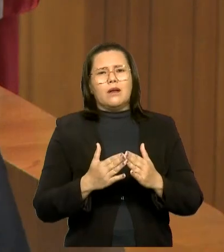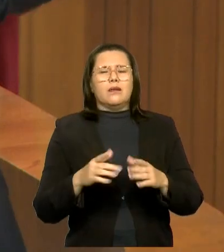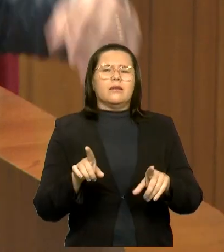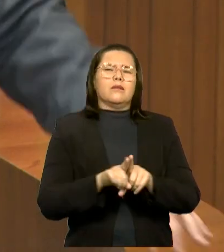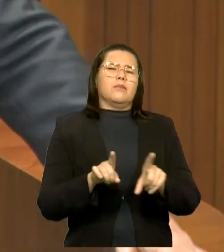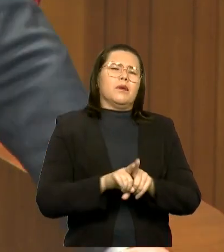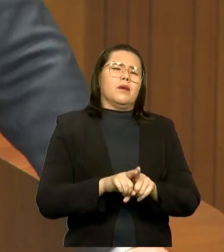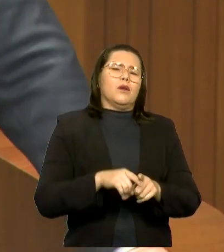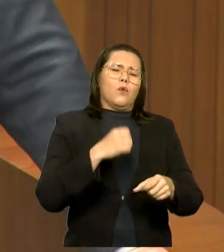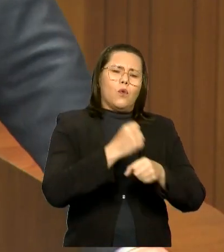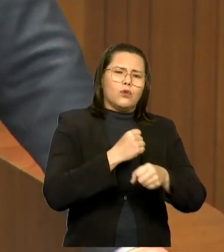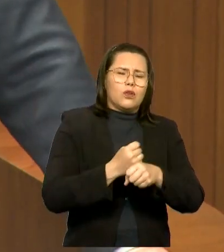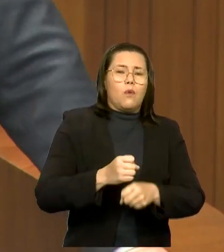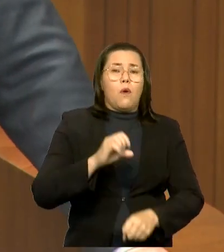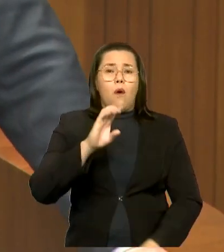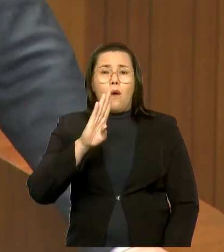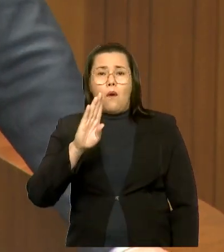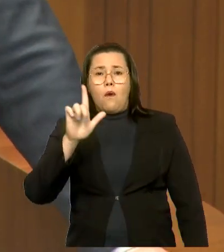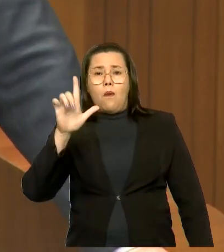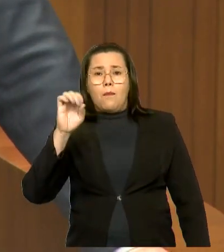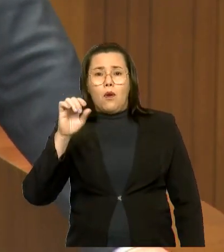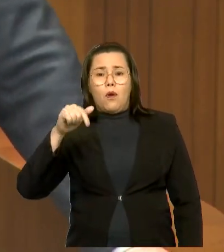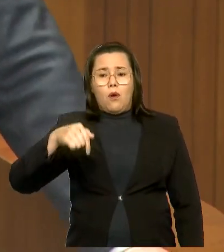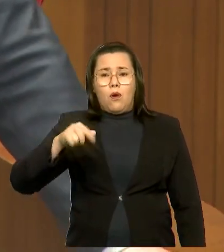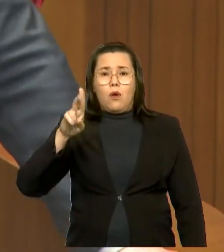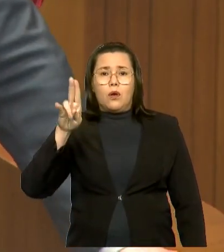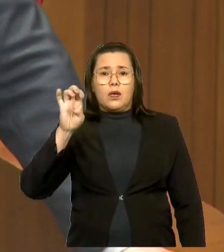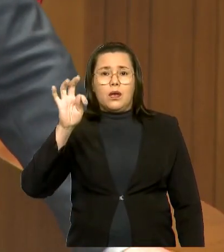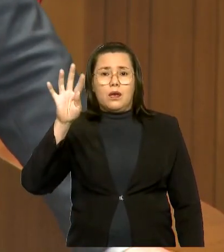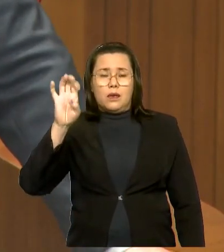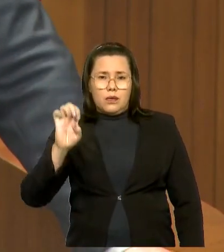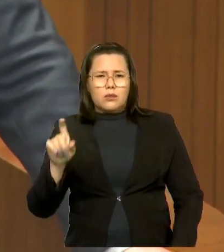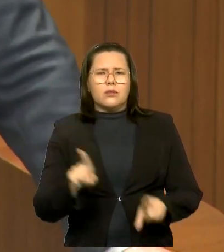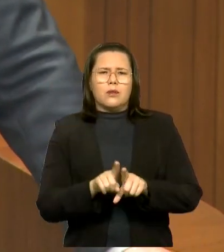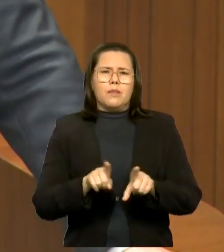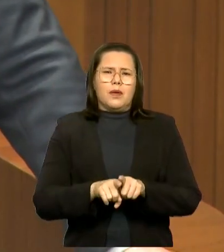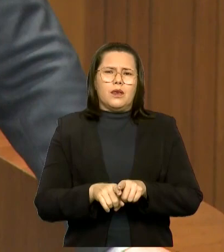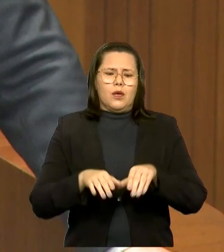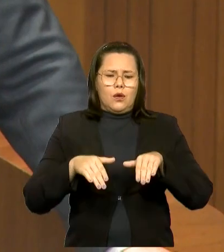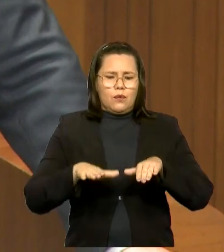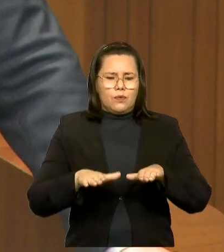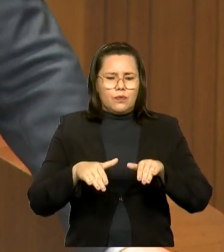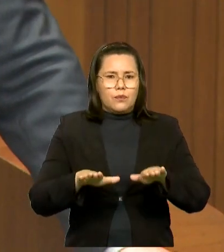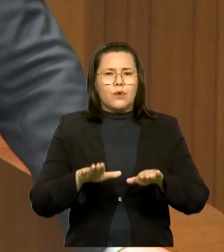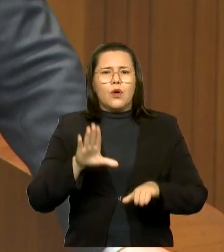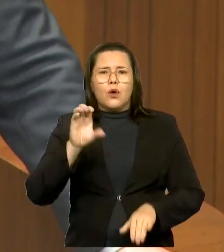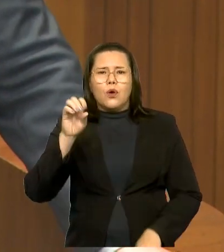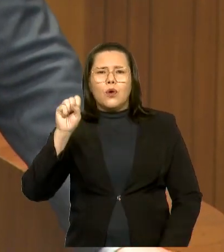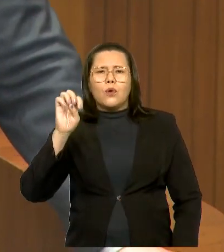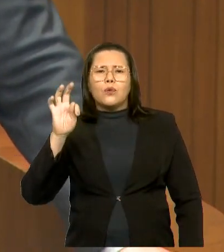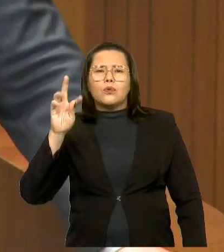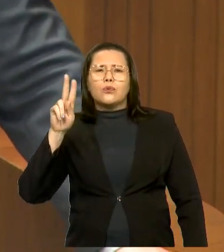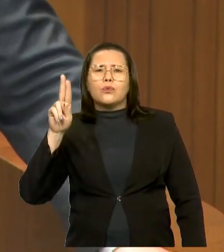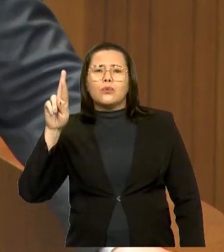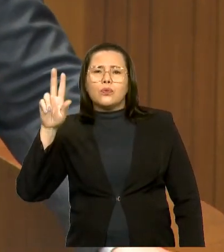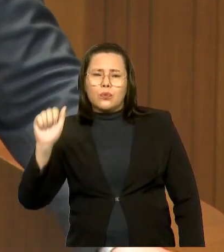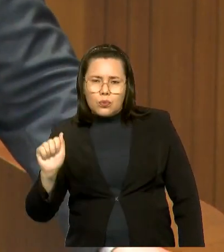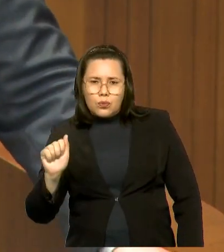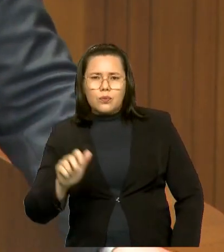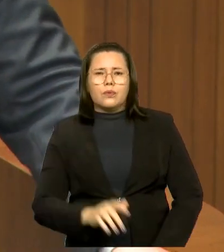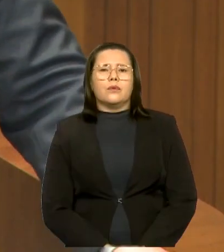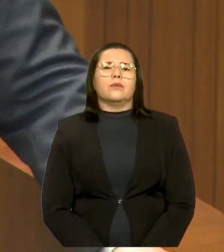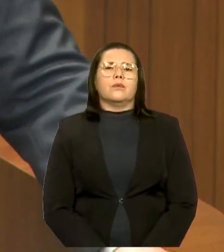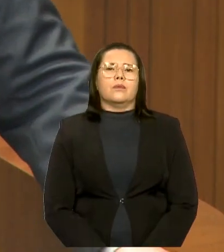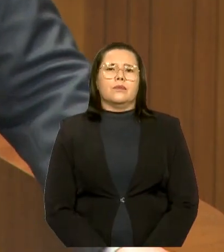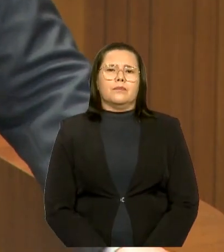renda para a família daqueles apenados que estão fora dos presídios e precisam também de sustento. Então, essa foi a marca